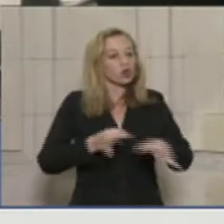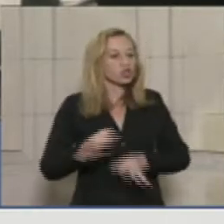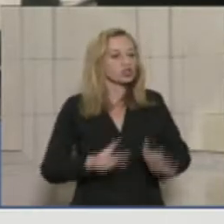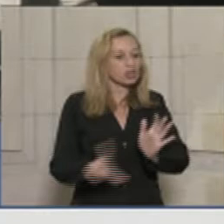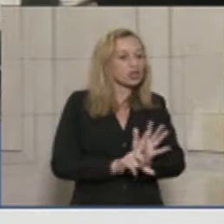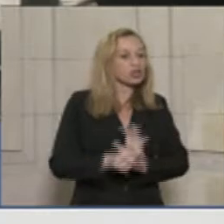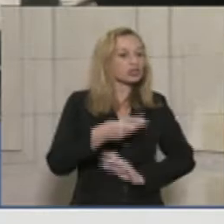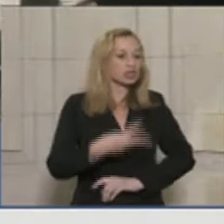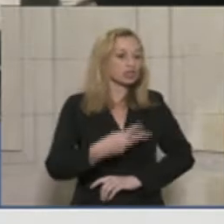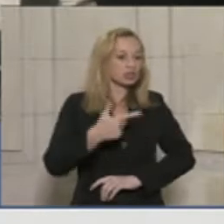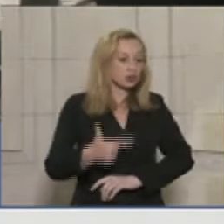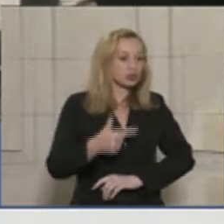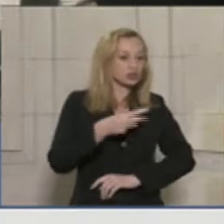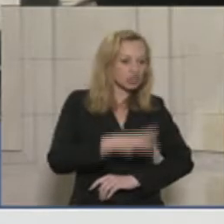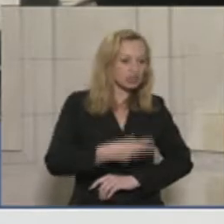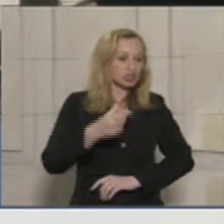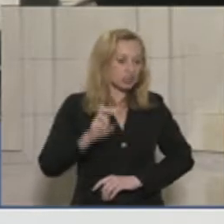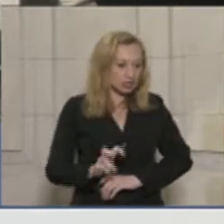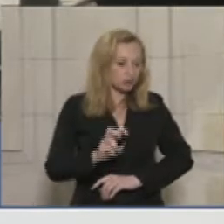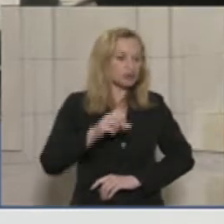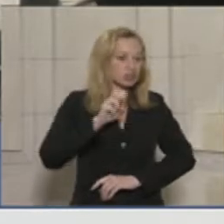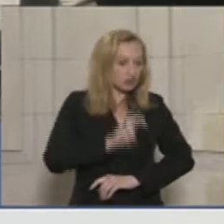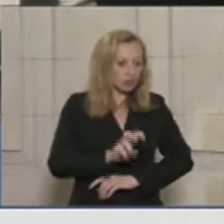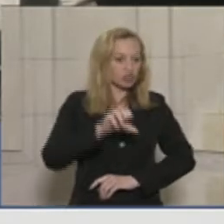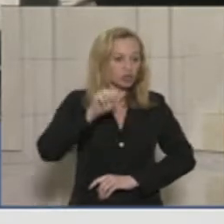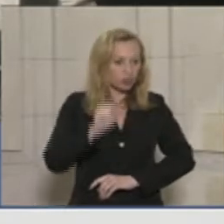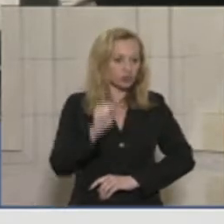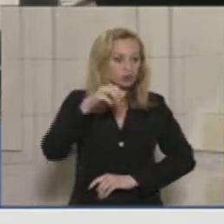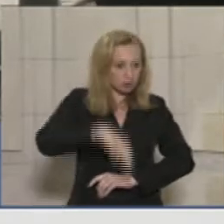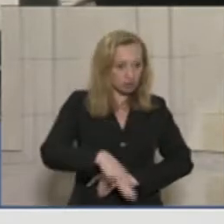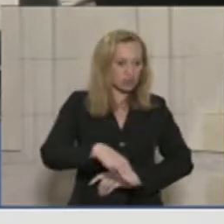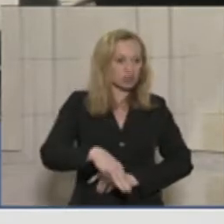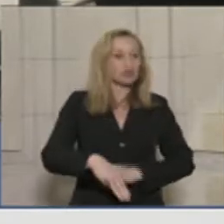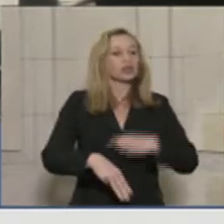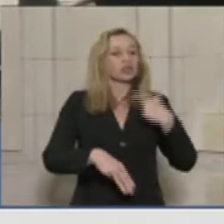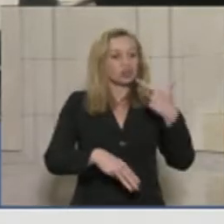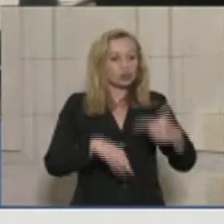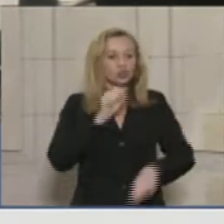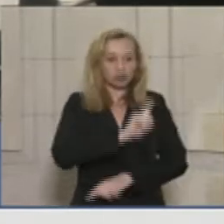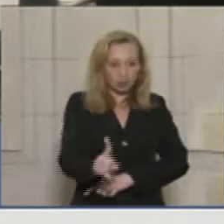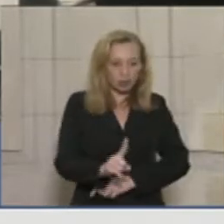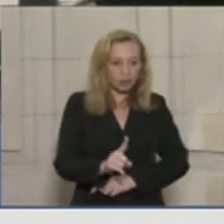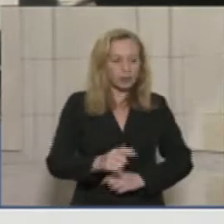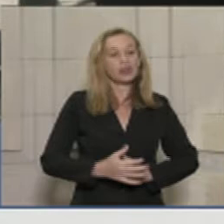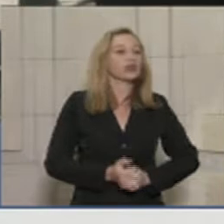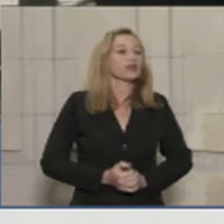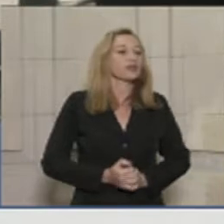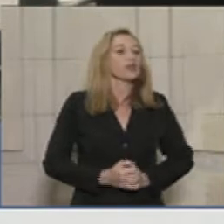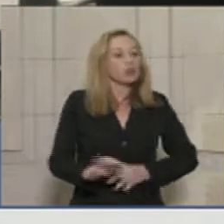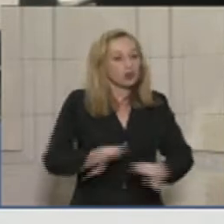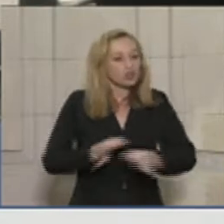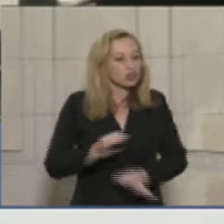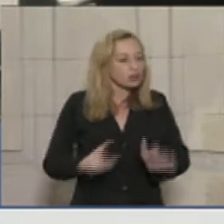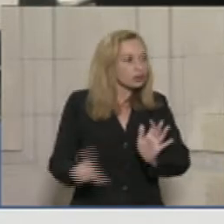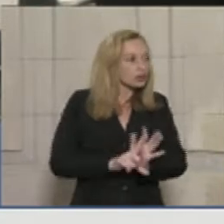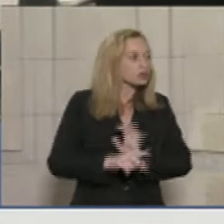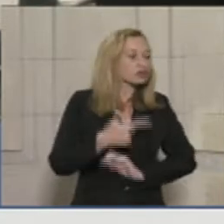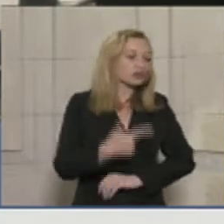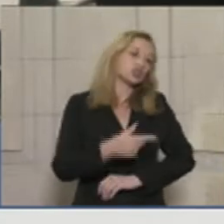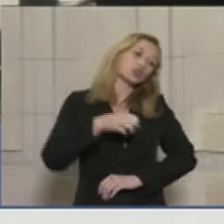de lei 3235, 58 sim e 2 não. Projeto de